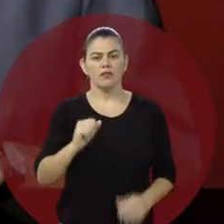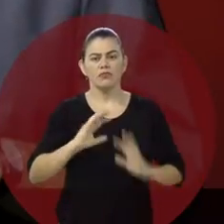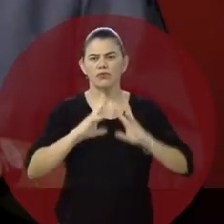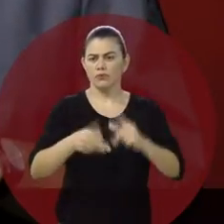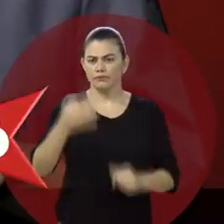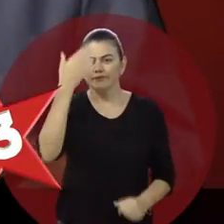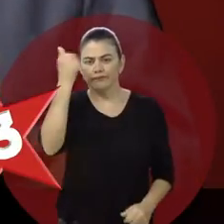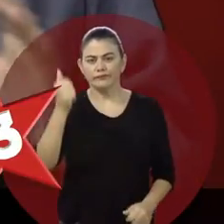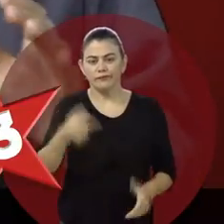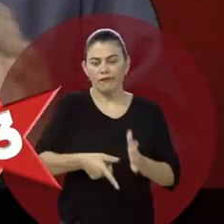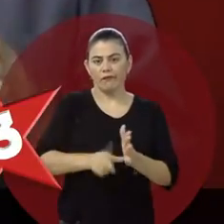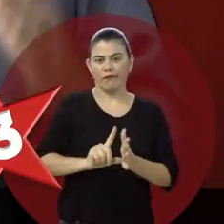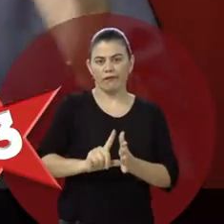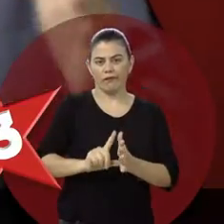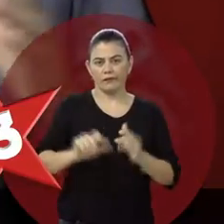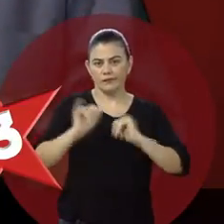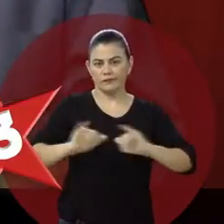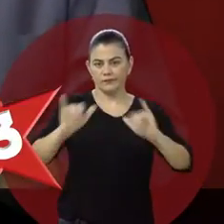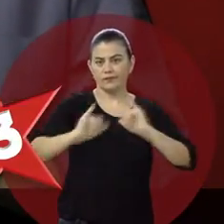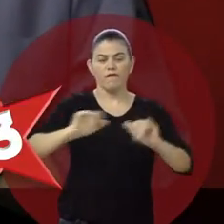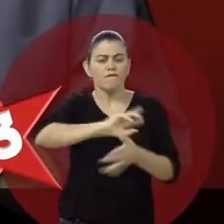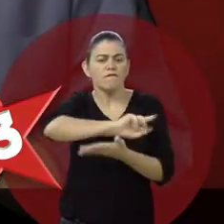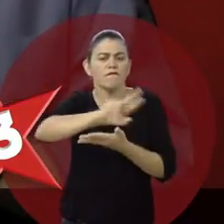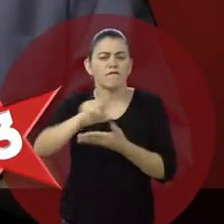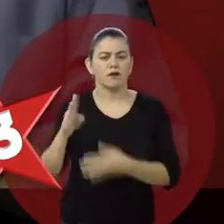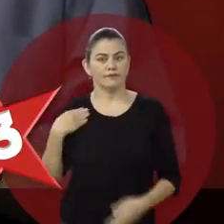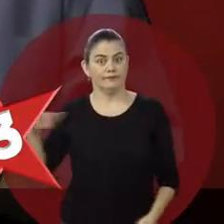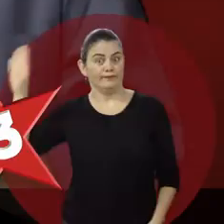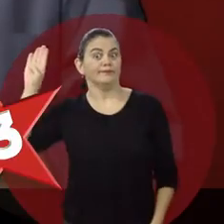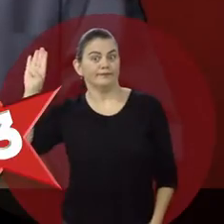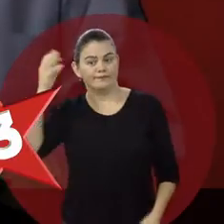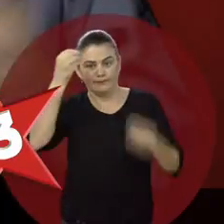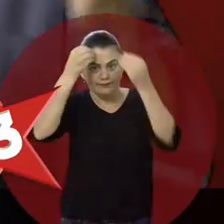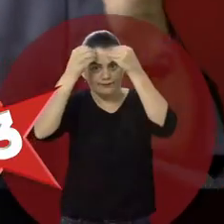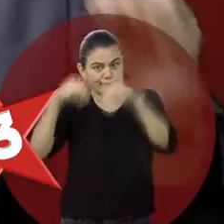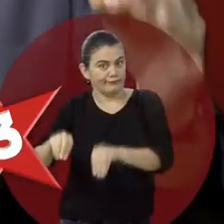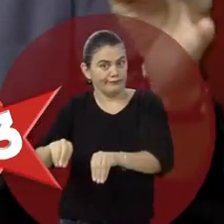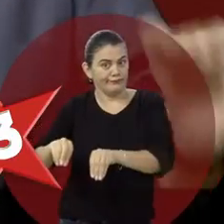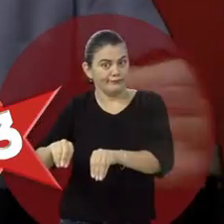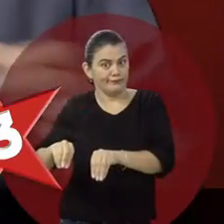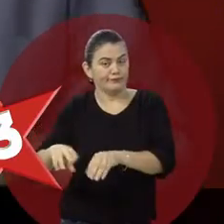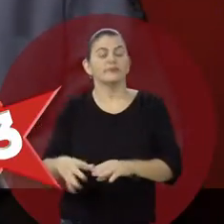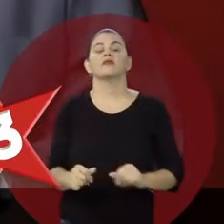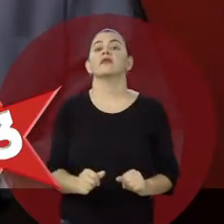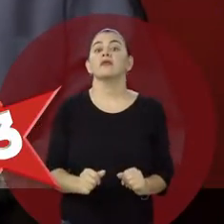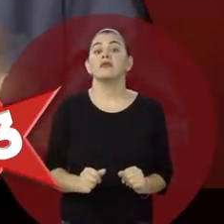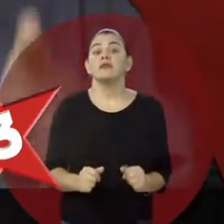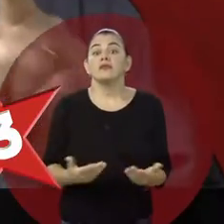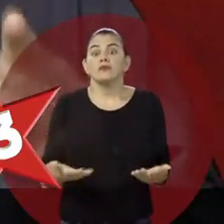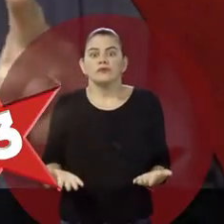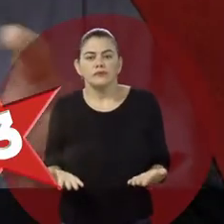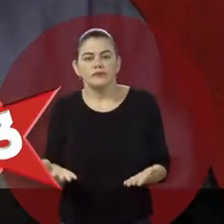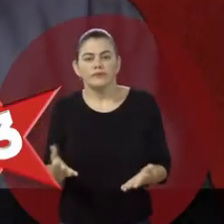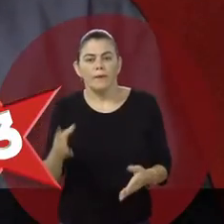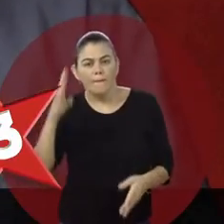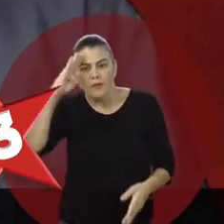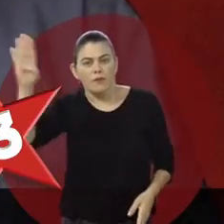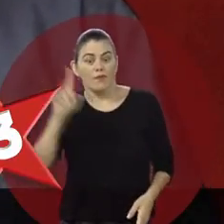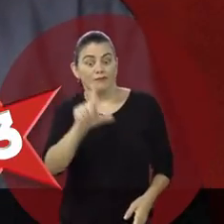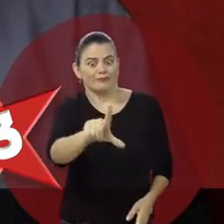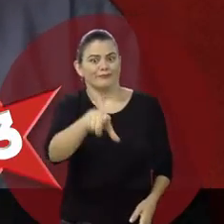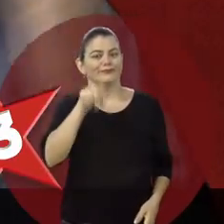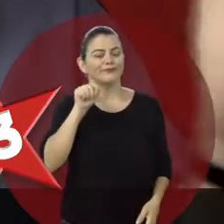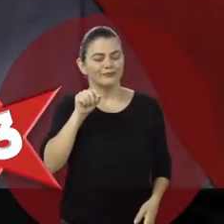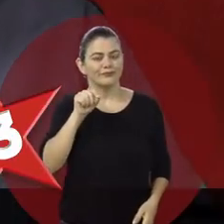Todos sabem que às vésperas da campanha eleitoral, vários candidatos à prefeitura de Ribeirão Preto desistiram de suas candidaturas, inclusive